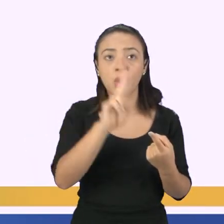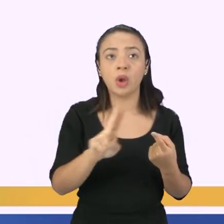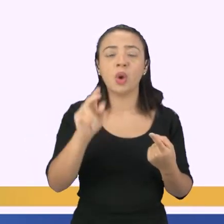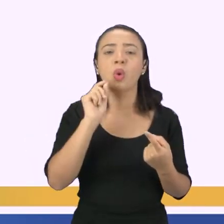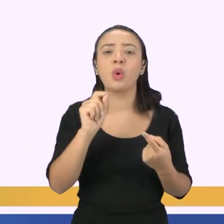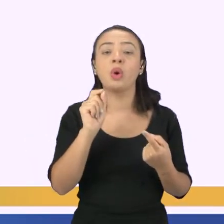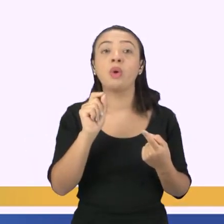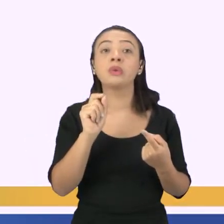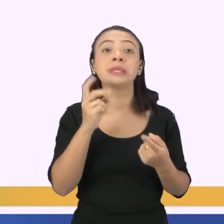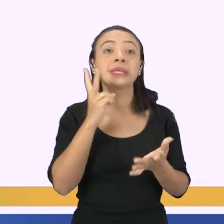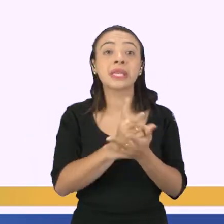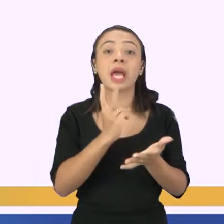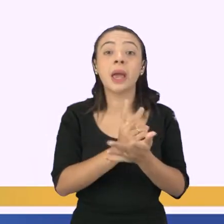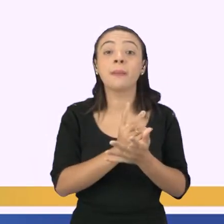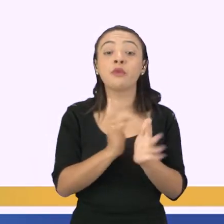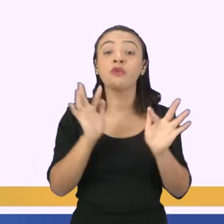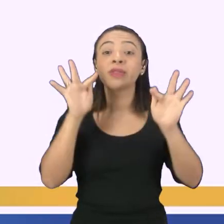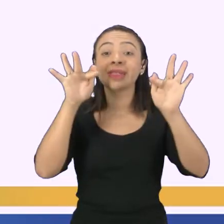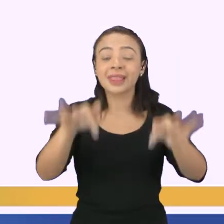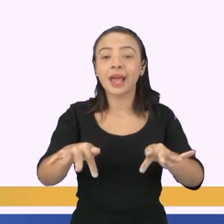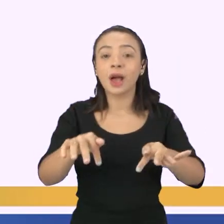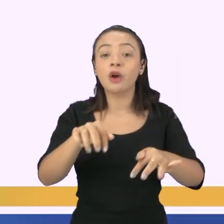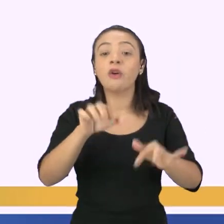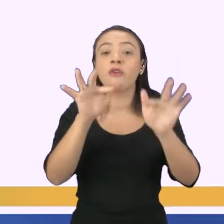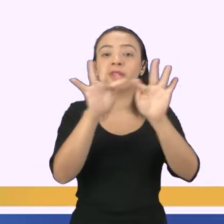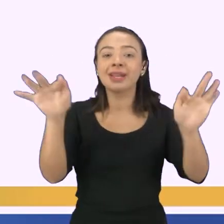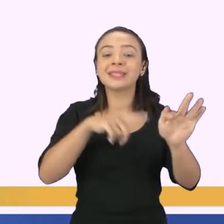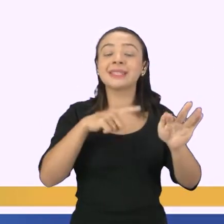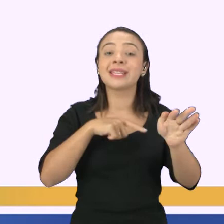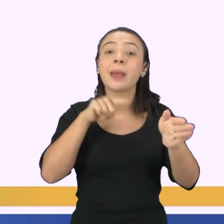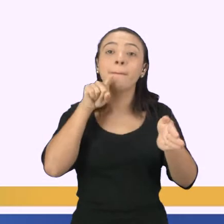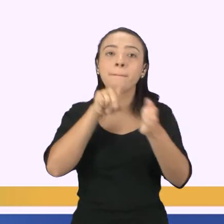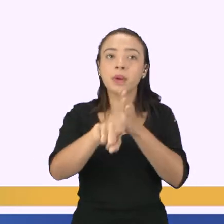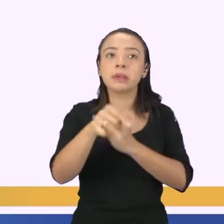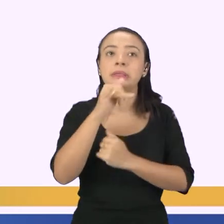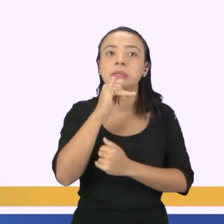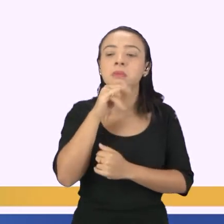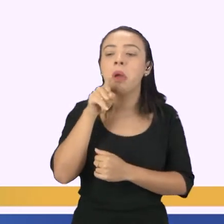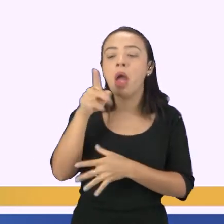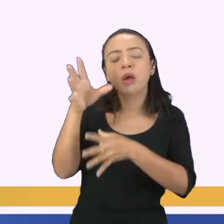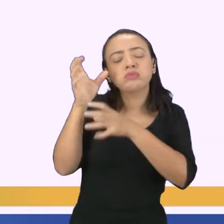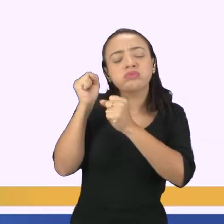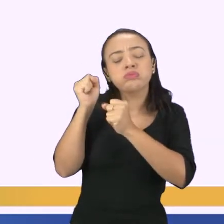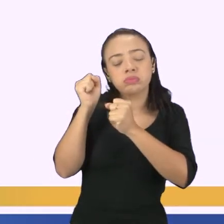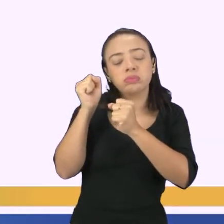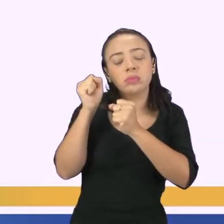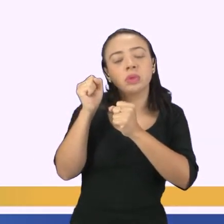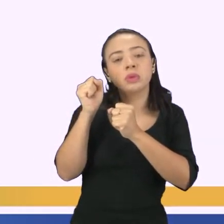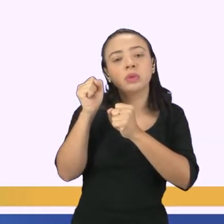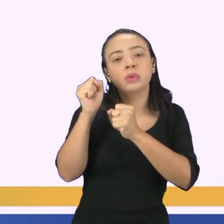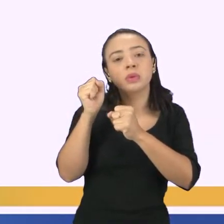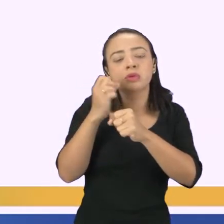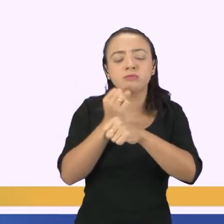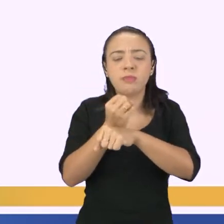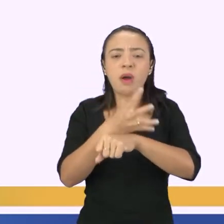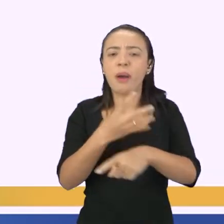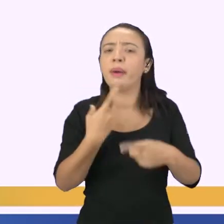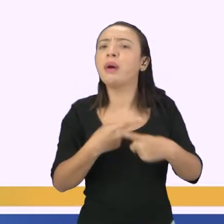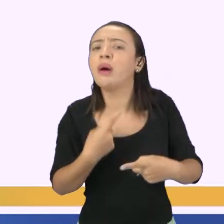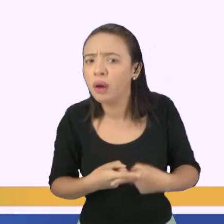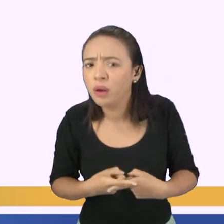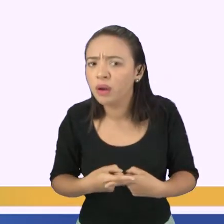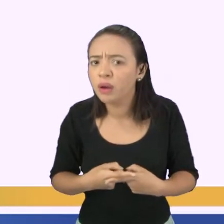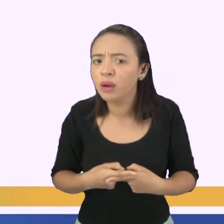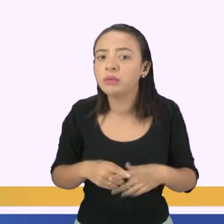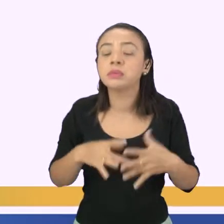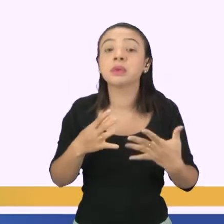usado sempre no final de pergunta. Olha o exemplo. Ele dormiu cedo. Por quê? Esse